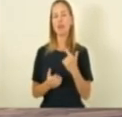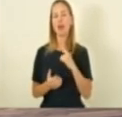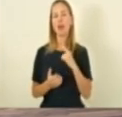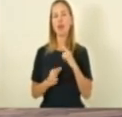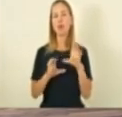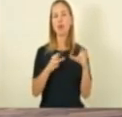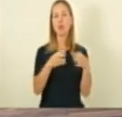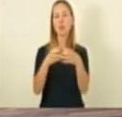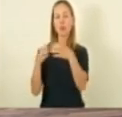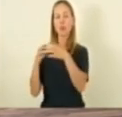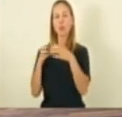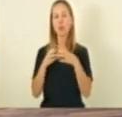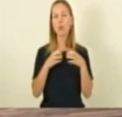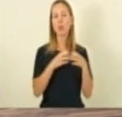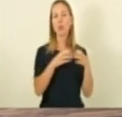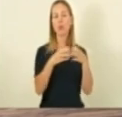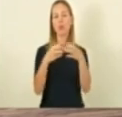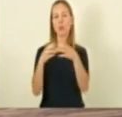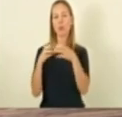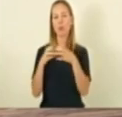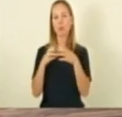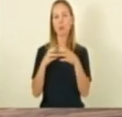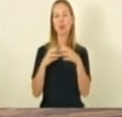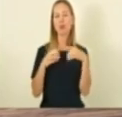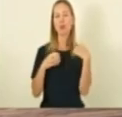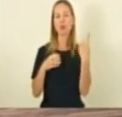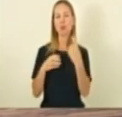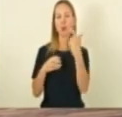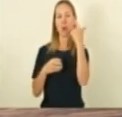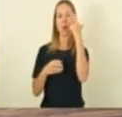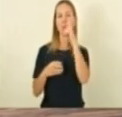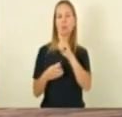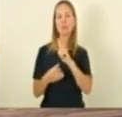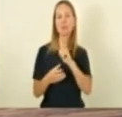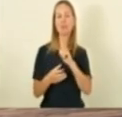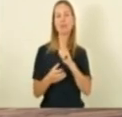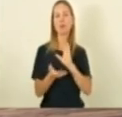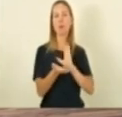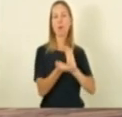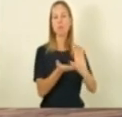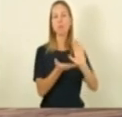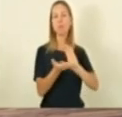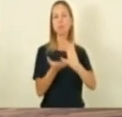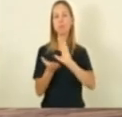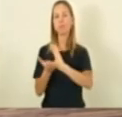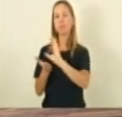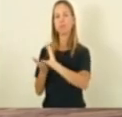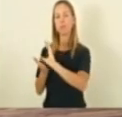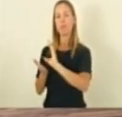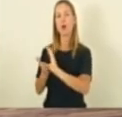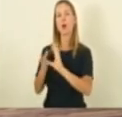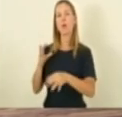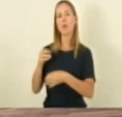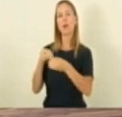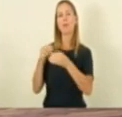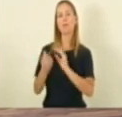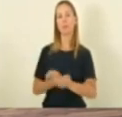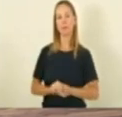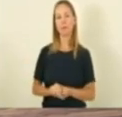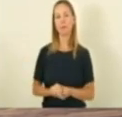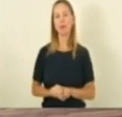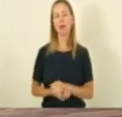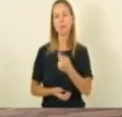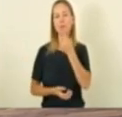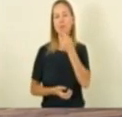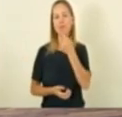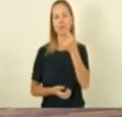entidades relevantes que nós conseguimos alcançar com as nossas emendas parlamentares. Recentemente, agora, nós